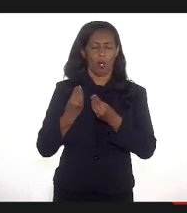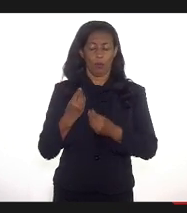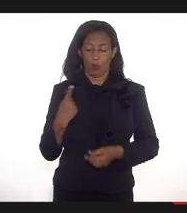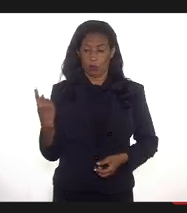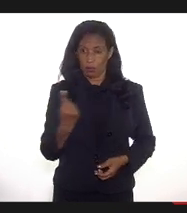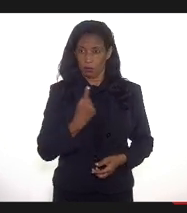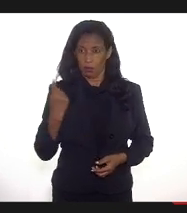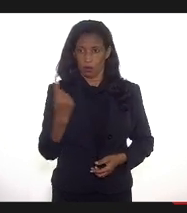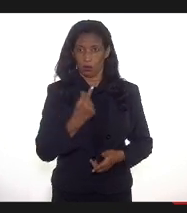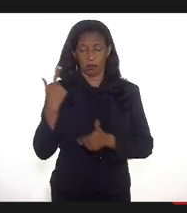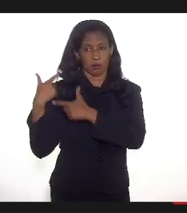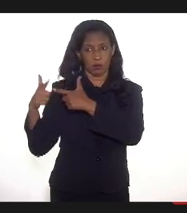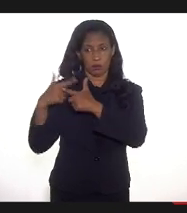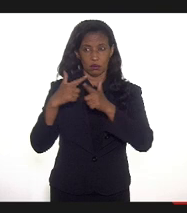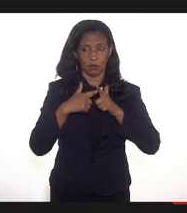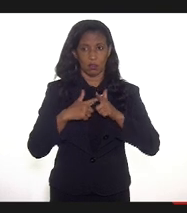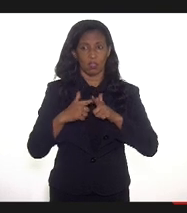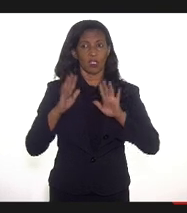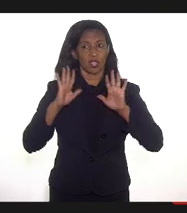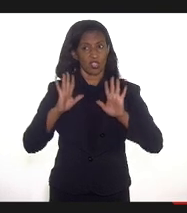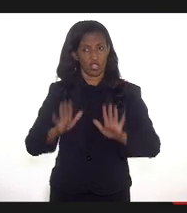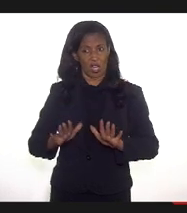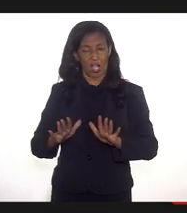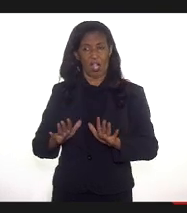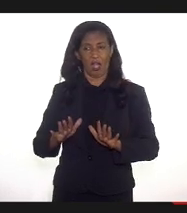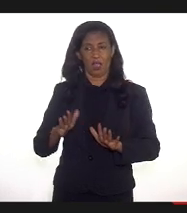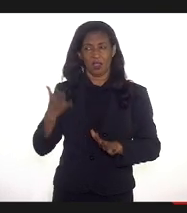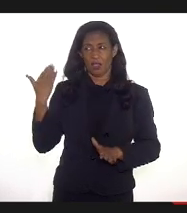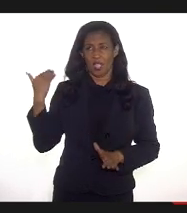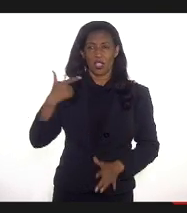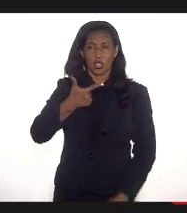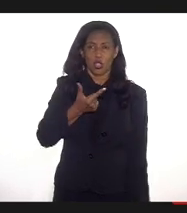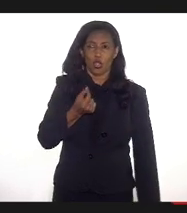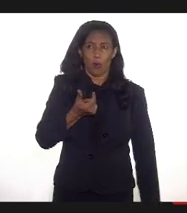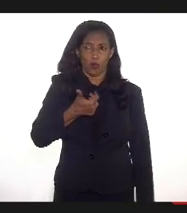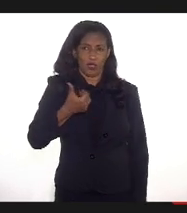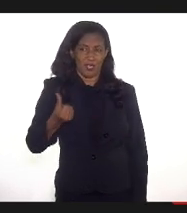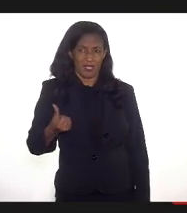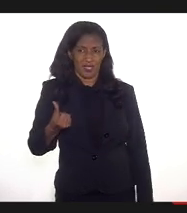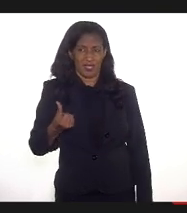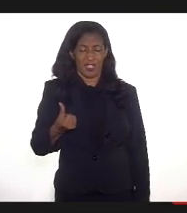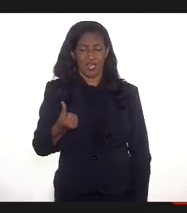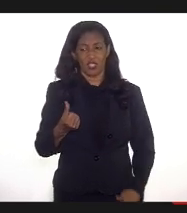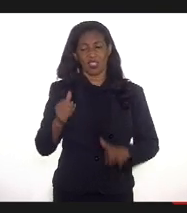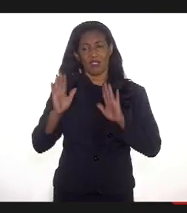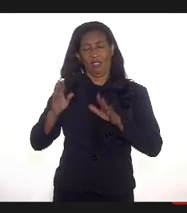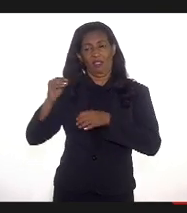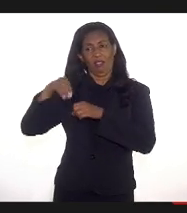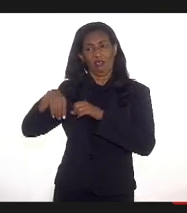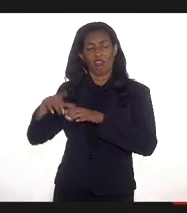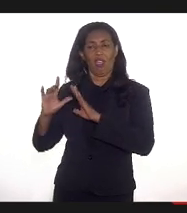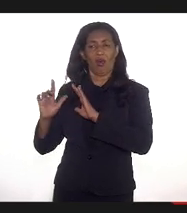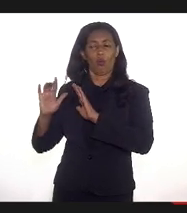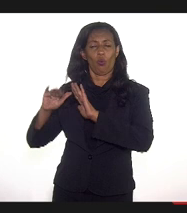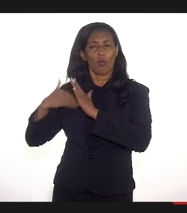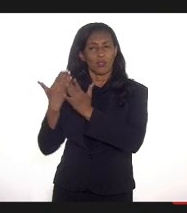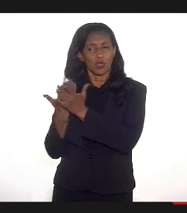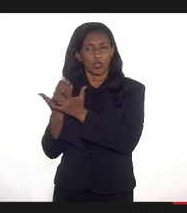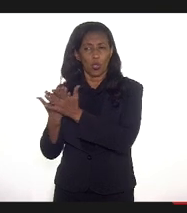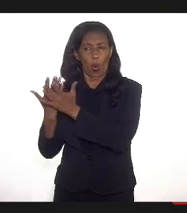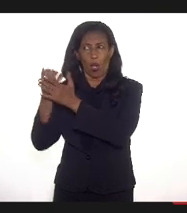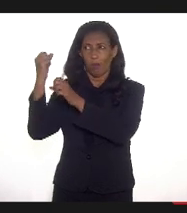problema, que já vem se agravando desde 2016, que é da infraestrutura das escolas. Nós já colocamos, já